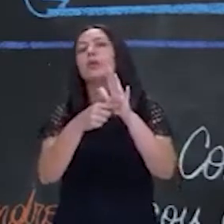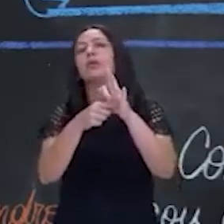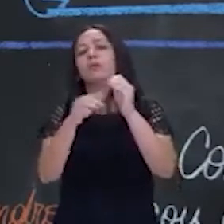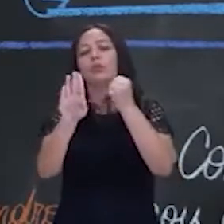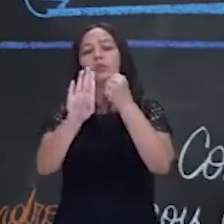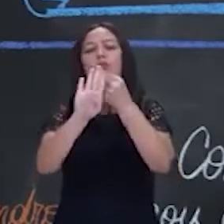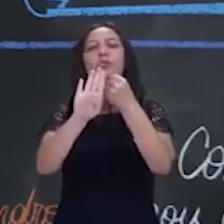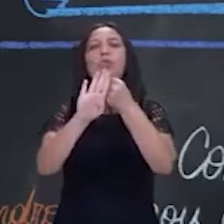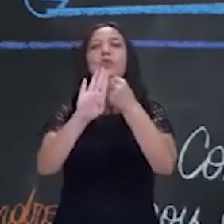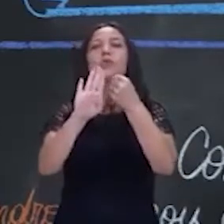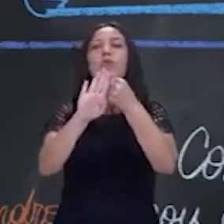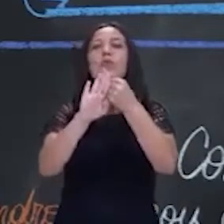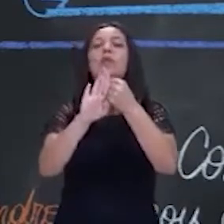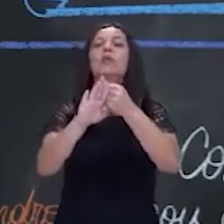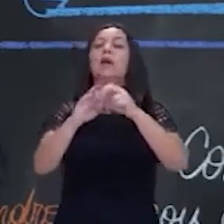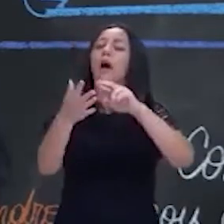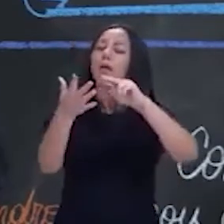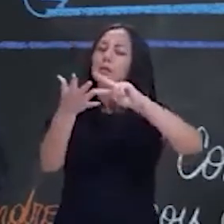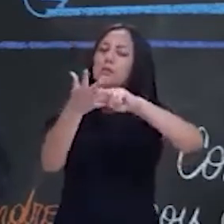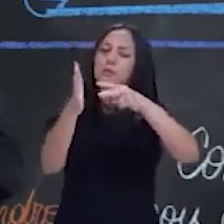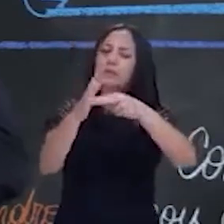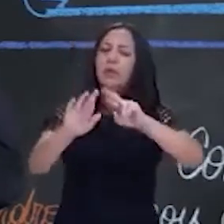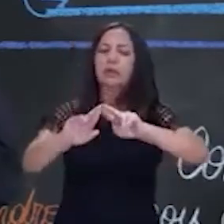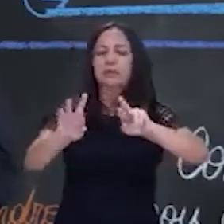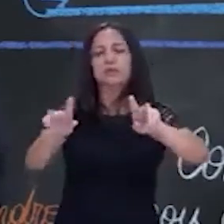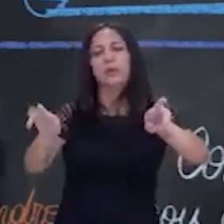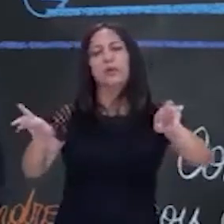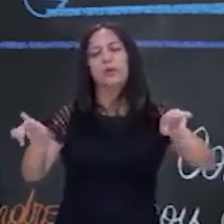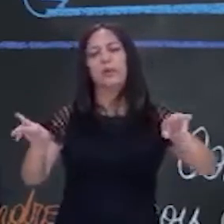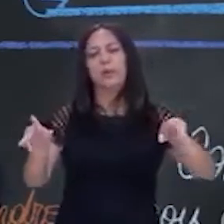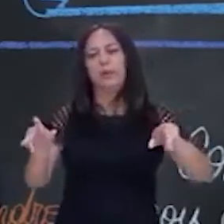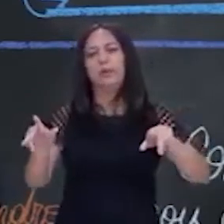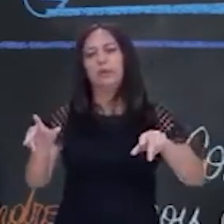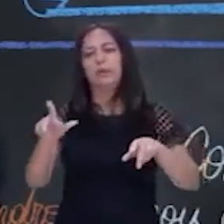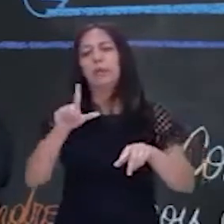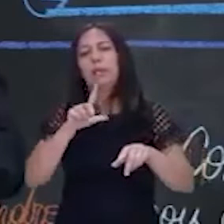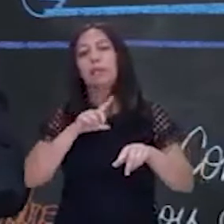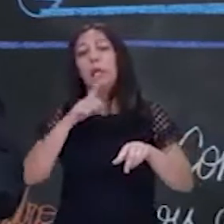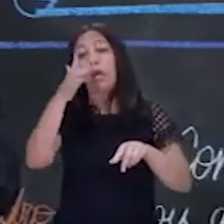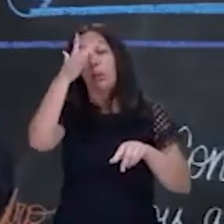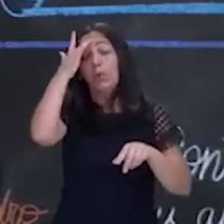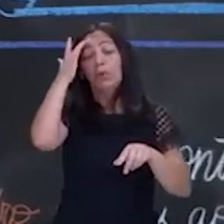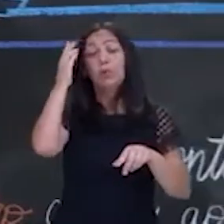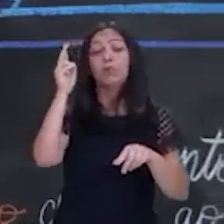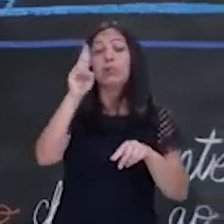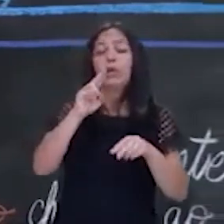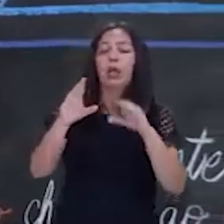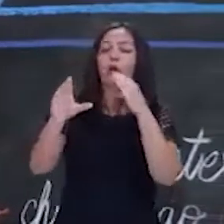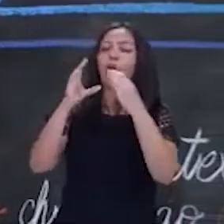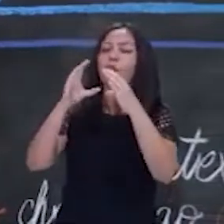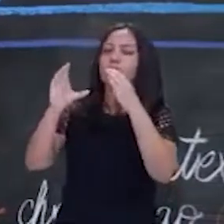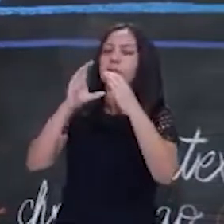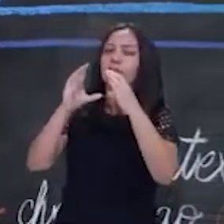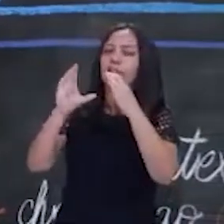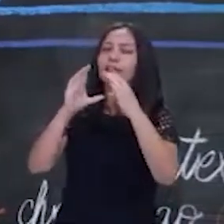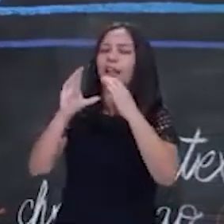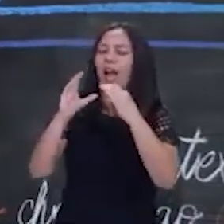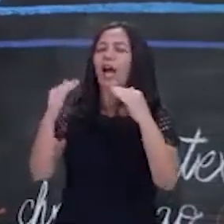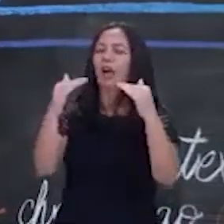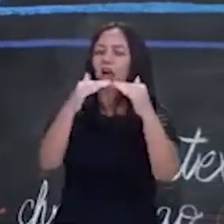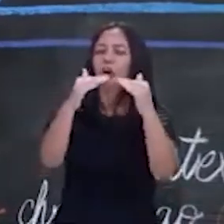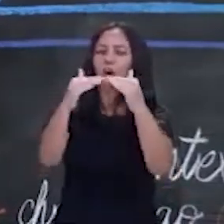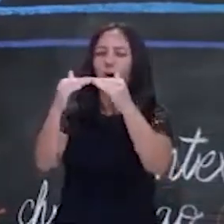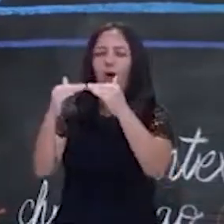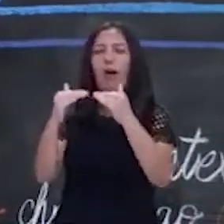variações do substantivo, eu estou falando em variações de gênero, número e grau. Tem gente que usa na comunicação até a afirmação, né? Eu concordo com você em gênero,